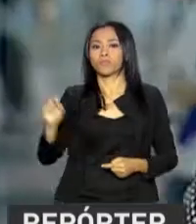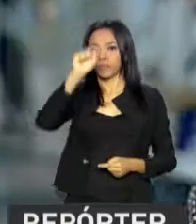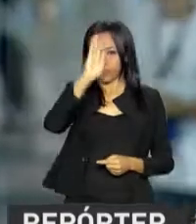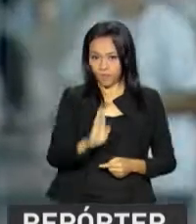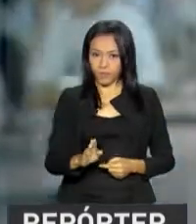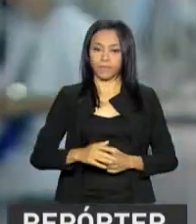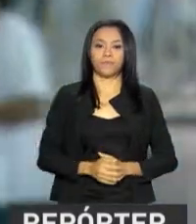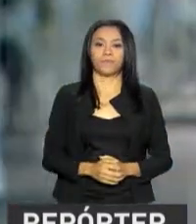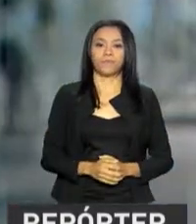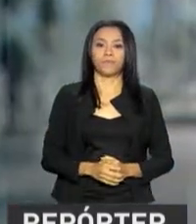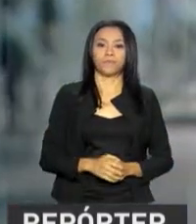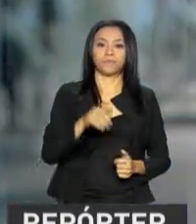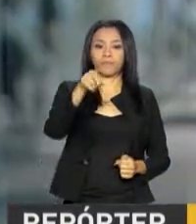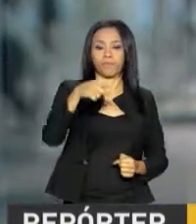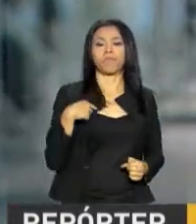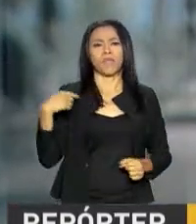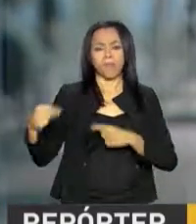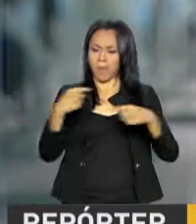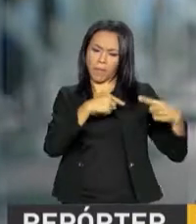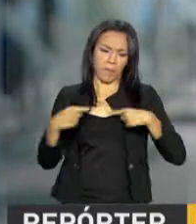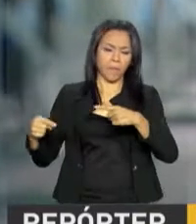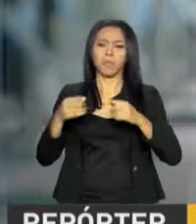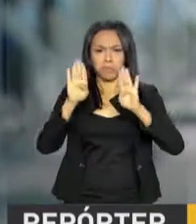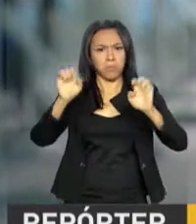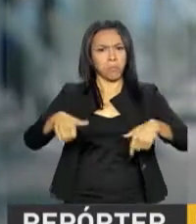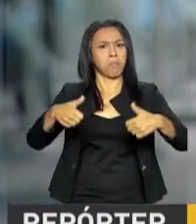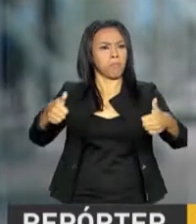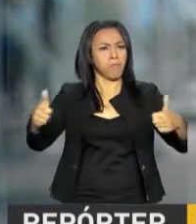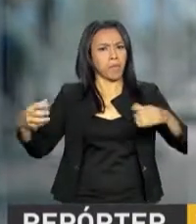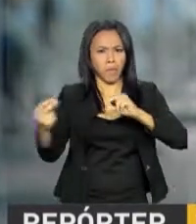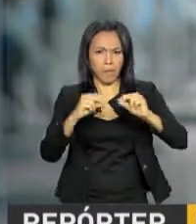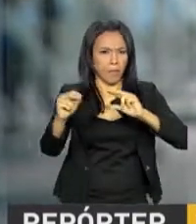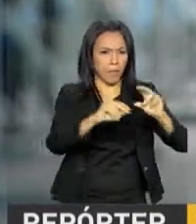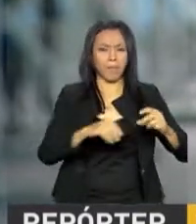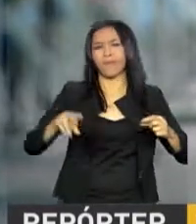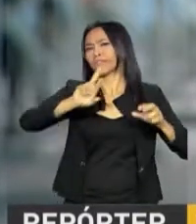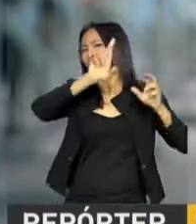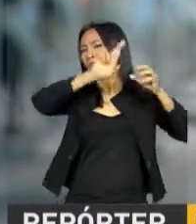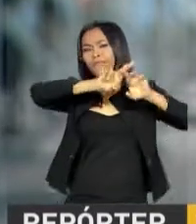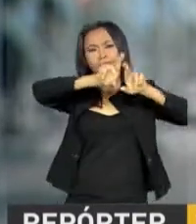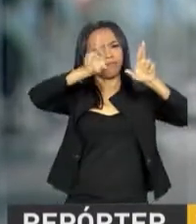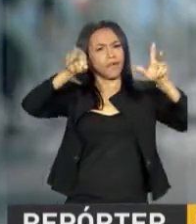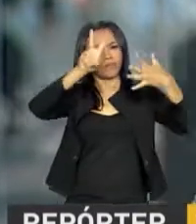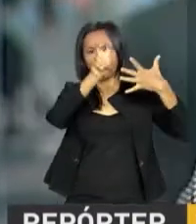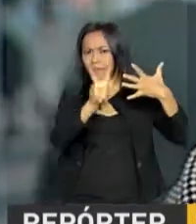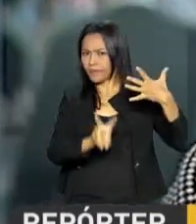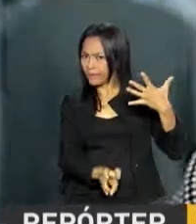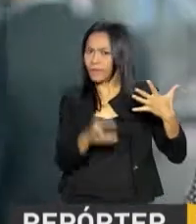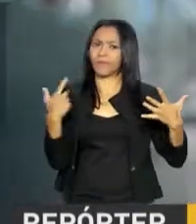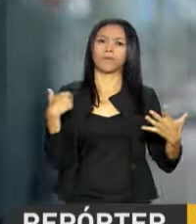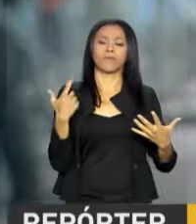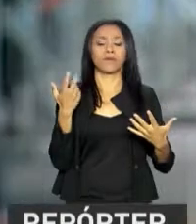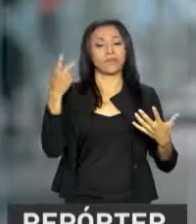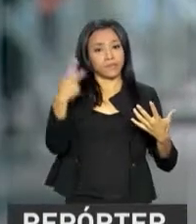as discussões estão caminhando muito bem então são muitos os assuntos racionamento saneamento tudo isso é